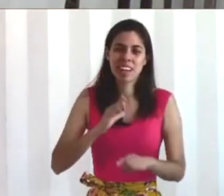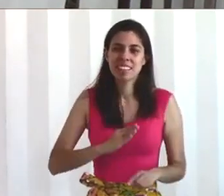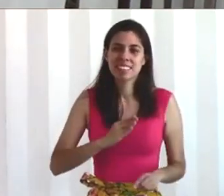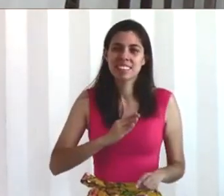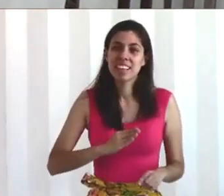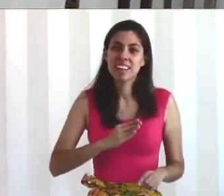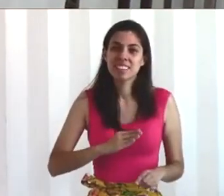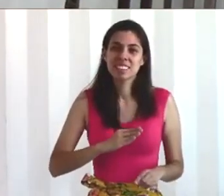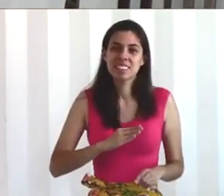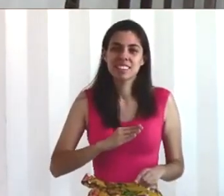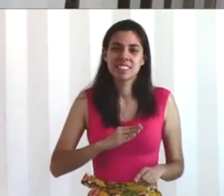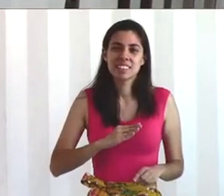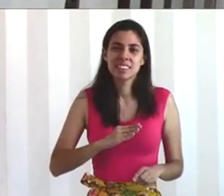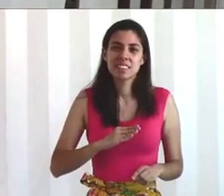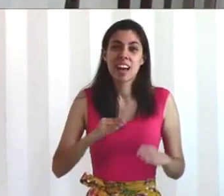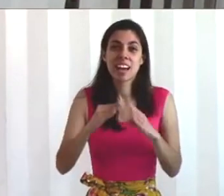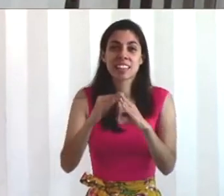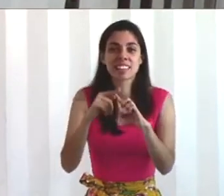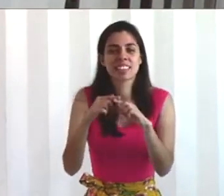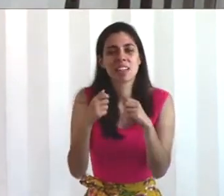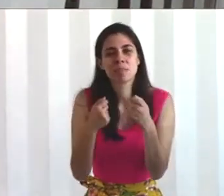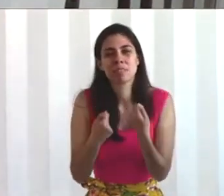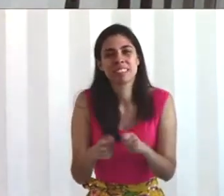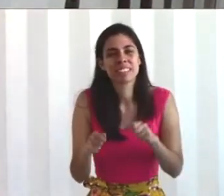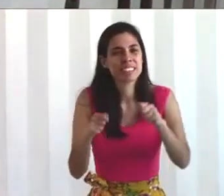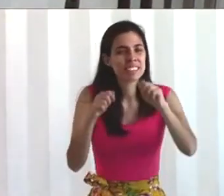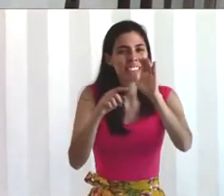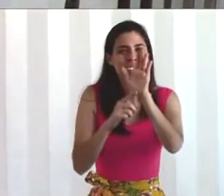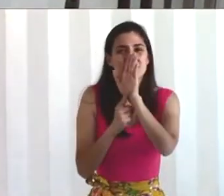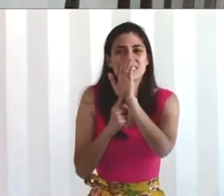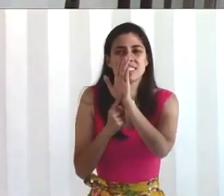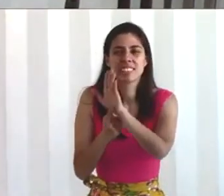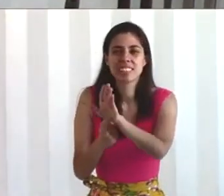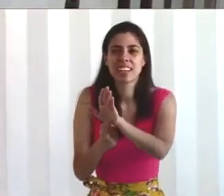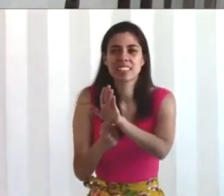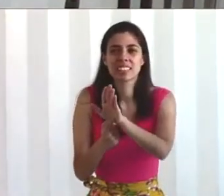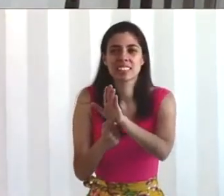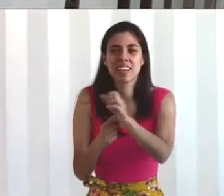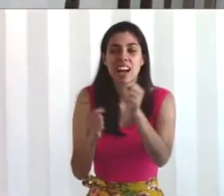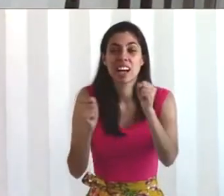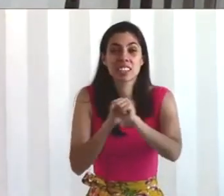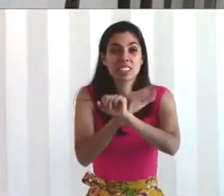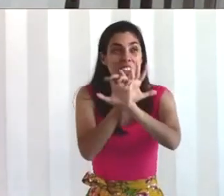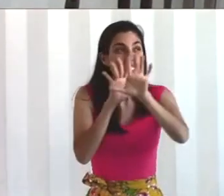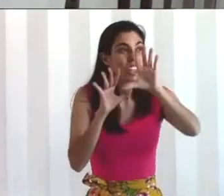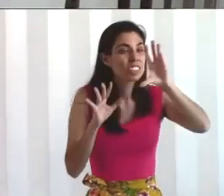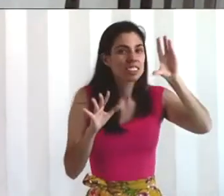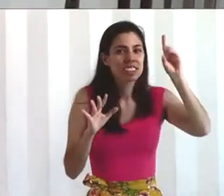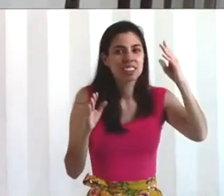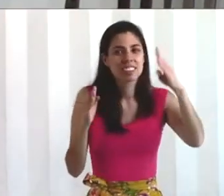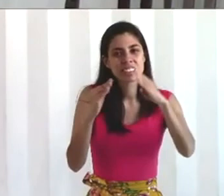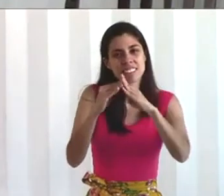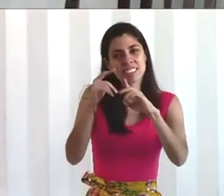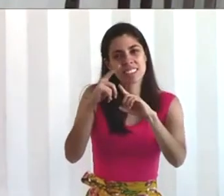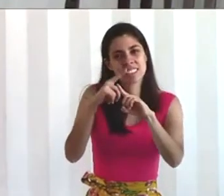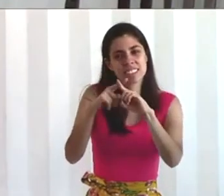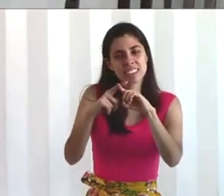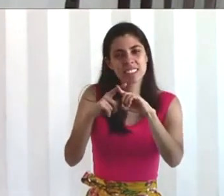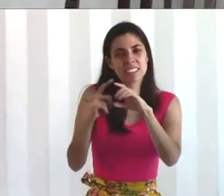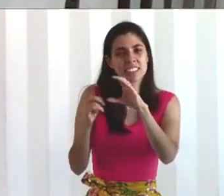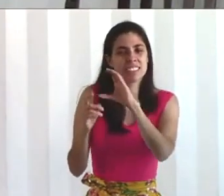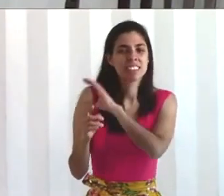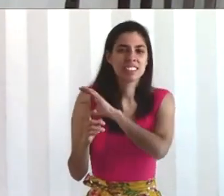na cidade, porque é visível a glória de Deus na igreja de Cristo. E ela continuará a impactar a